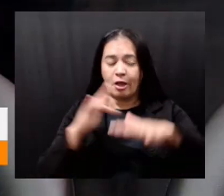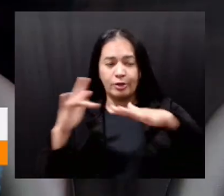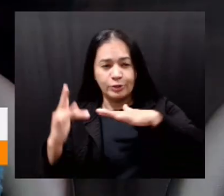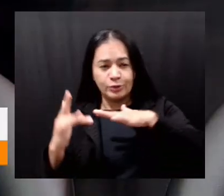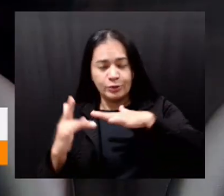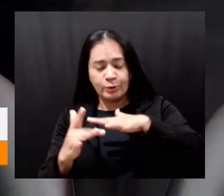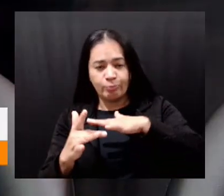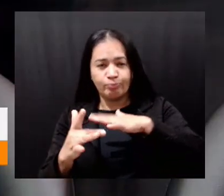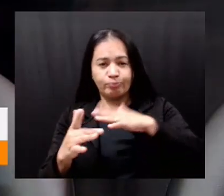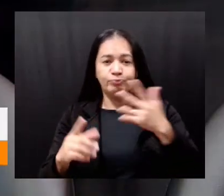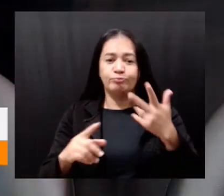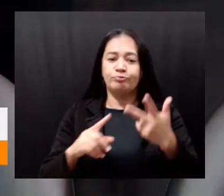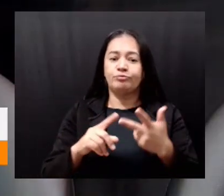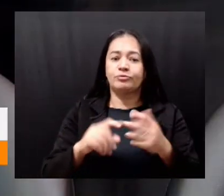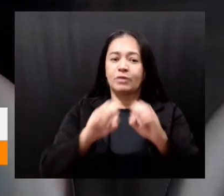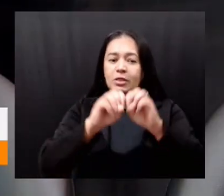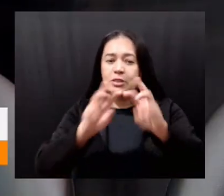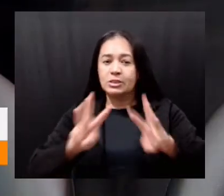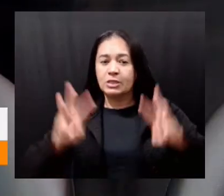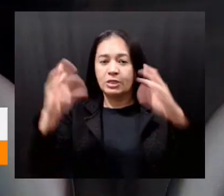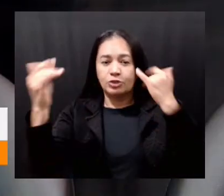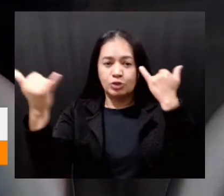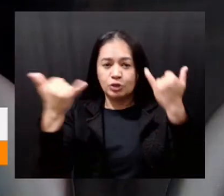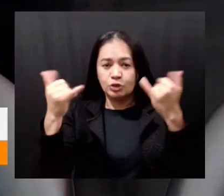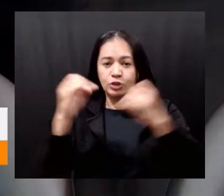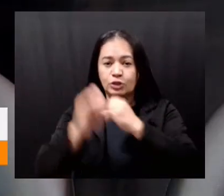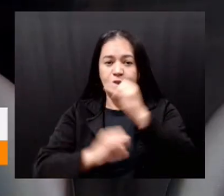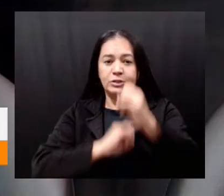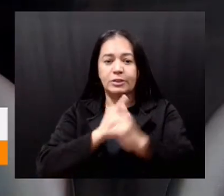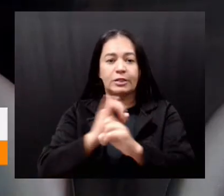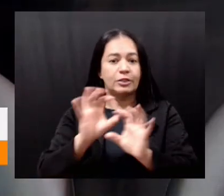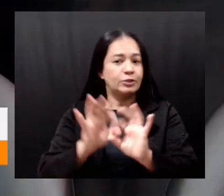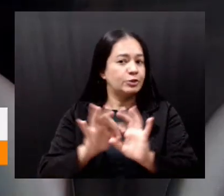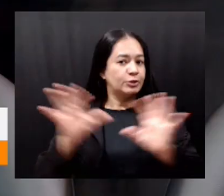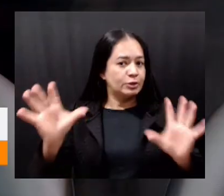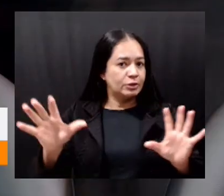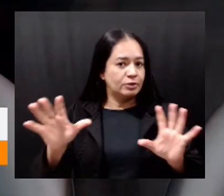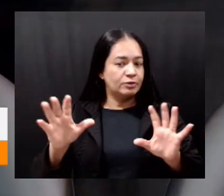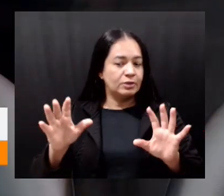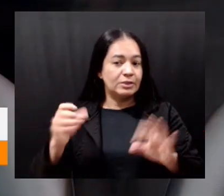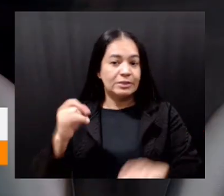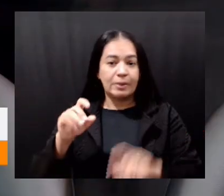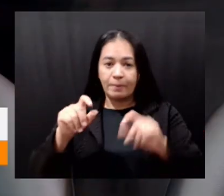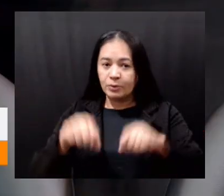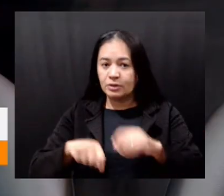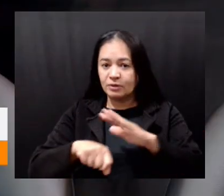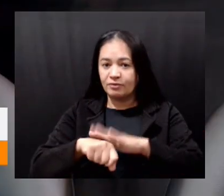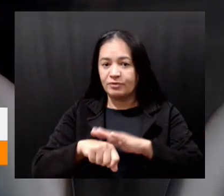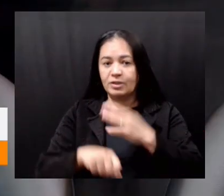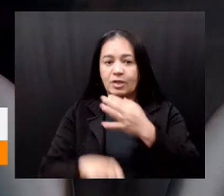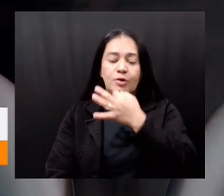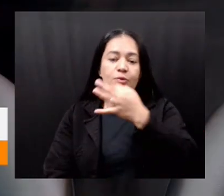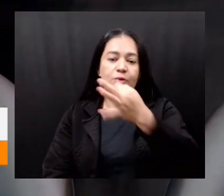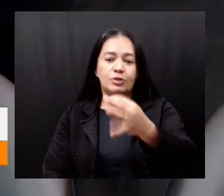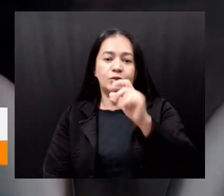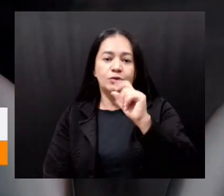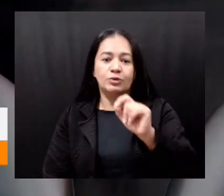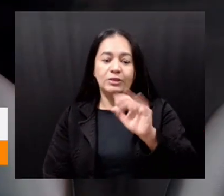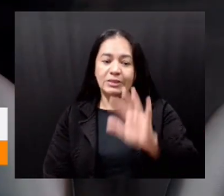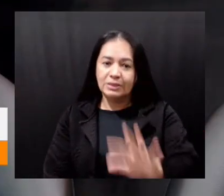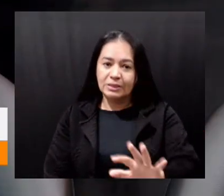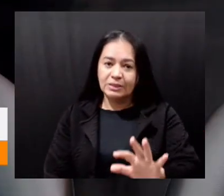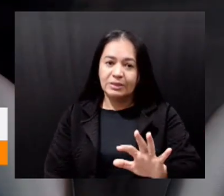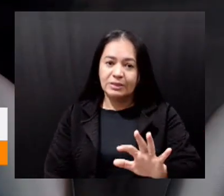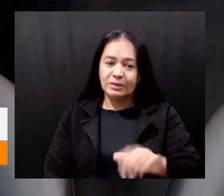site de notícia ou de internet livre, né? O que puder fazer, eu acho que isso ainda é o mais importante,